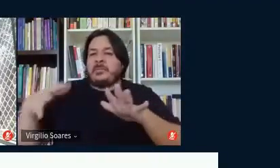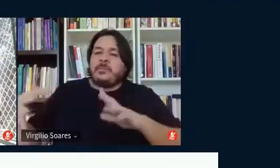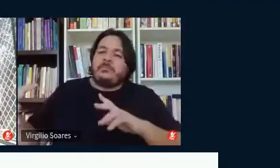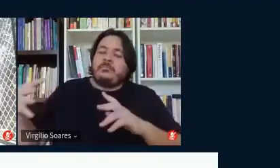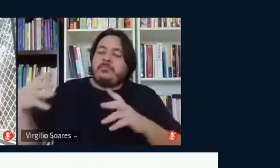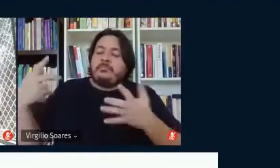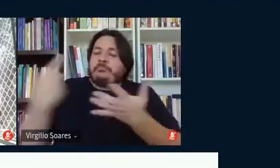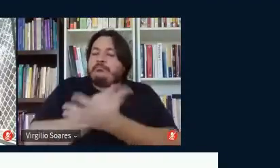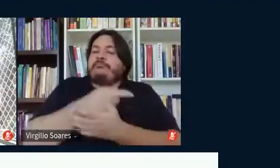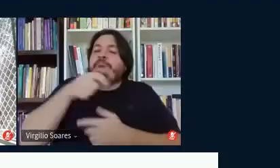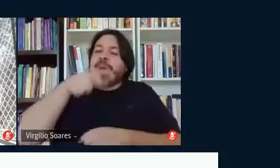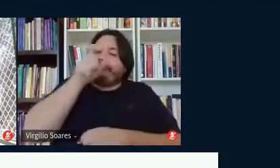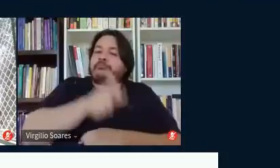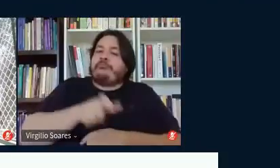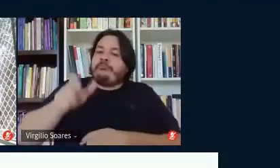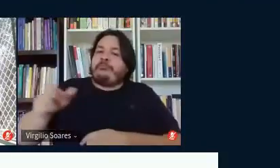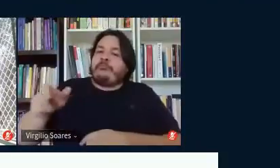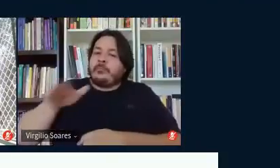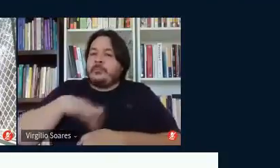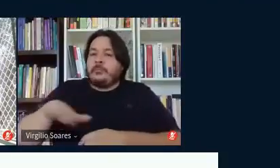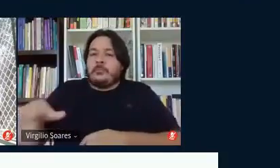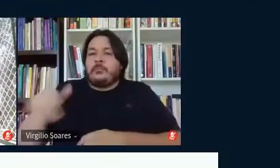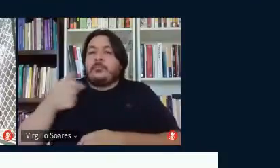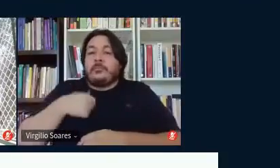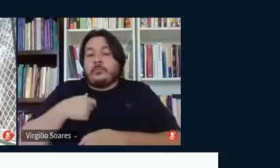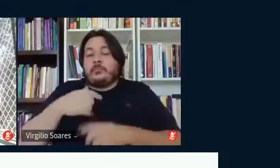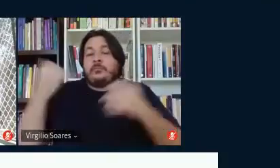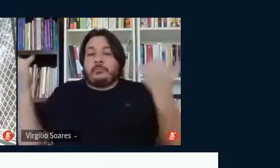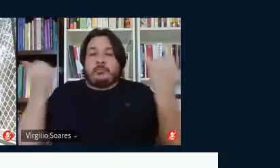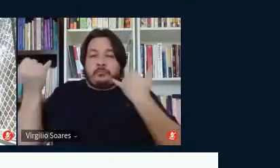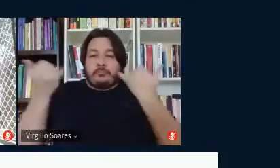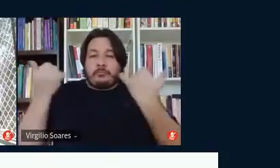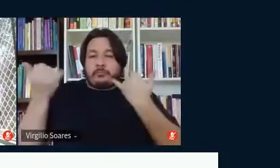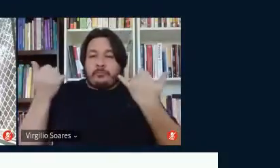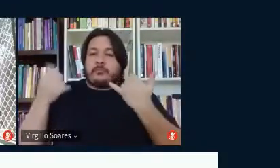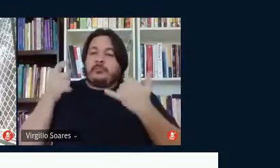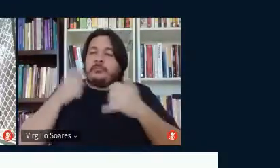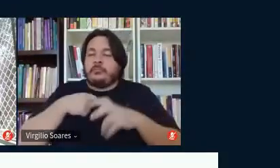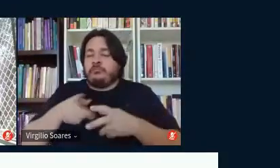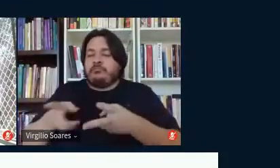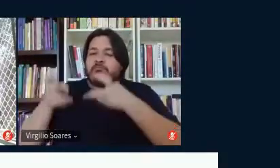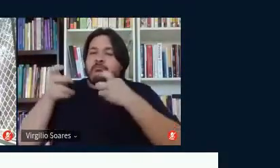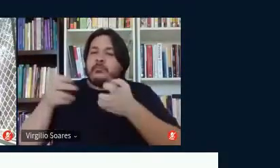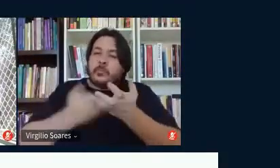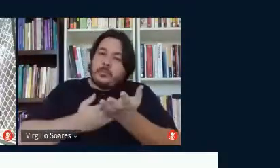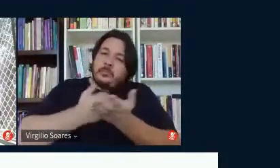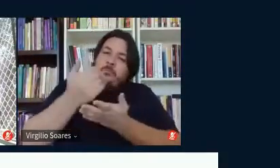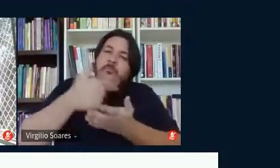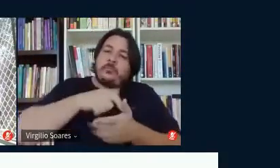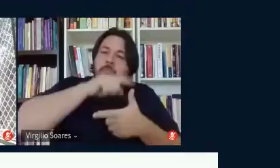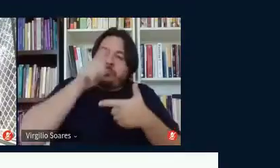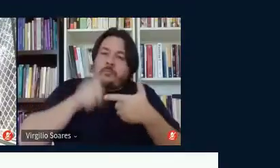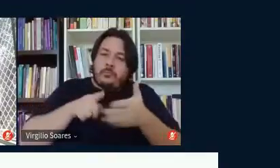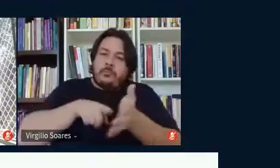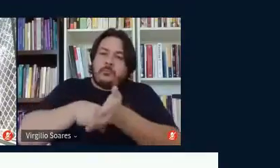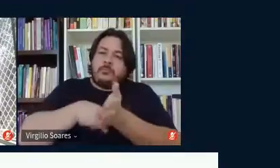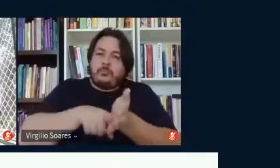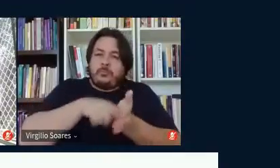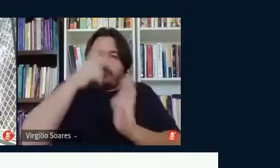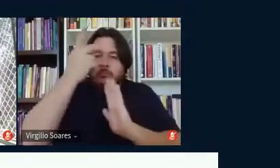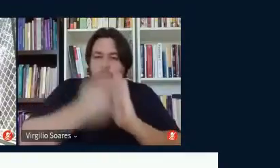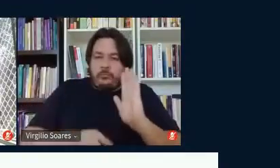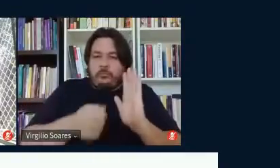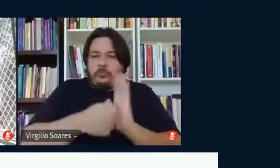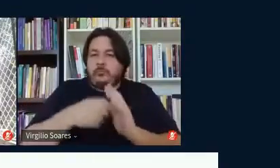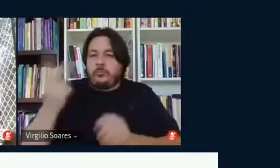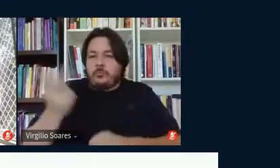síndrome congênita. E esses relatos foram um pontapé inicial para que a gente desse início ao segundo projeto de pesquisa, que é o Quando Duas Epidemias